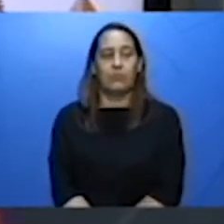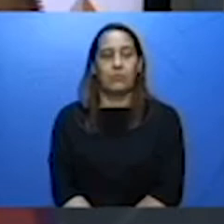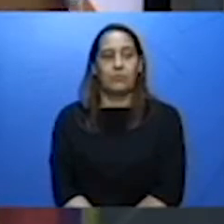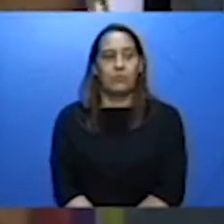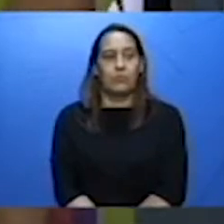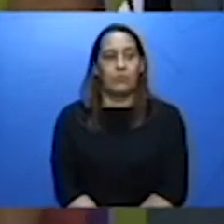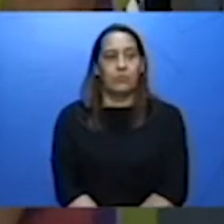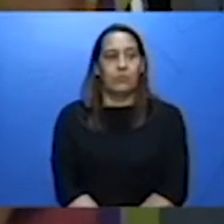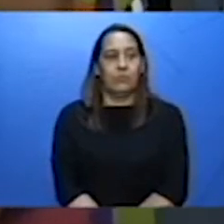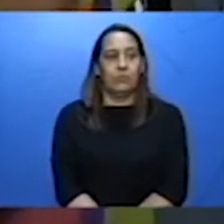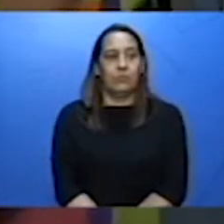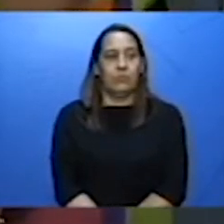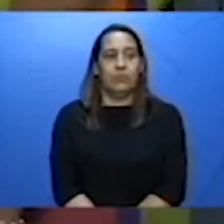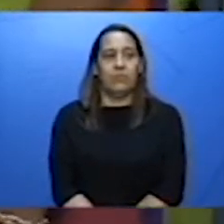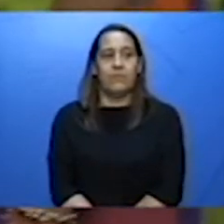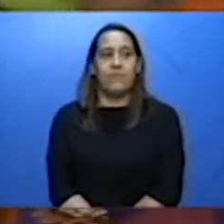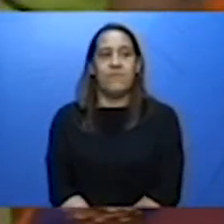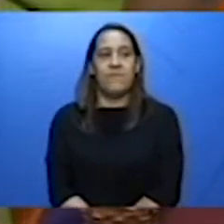87.